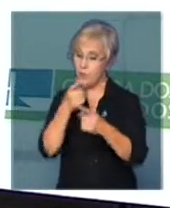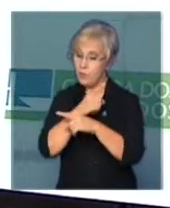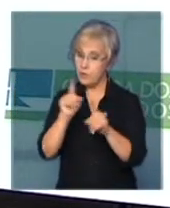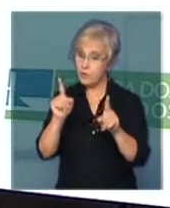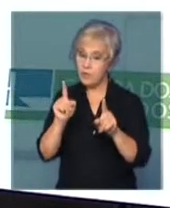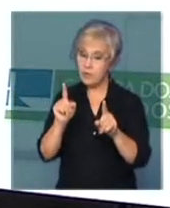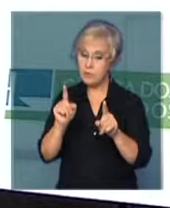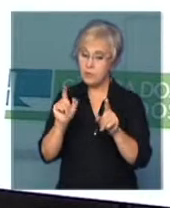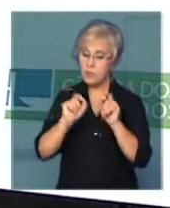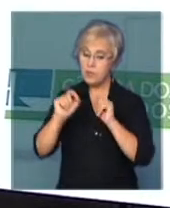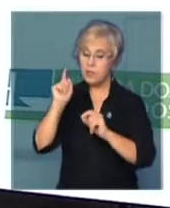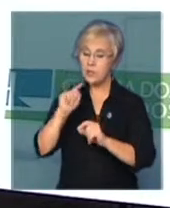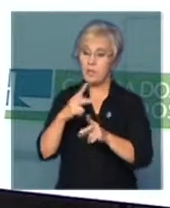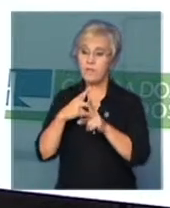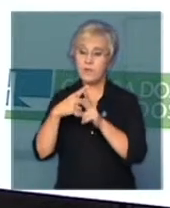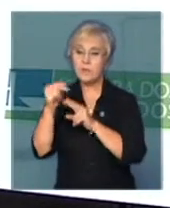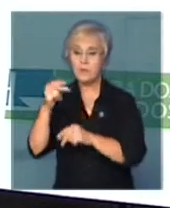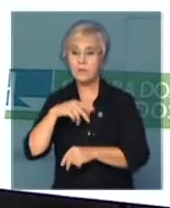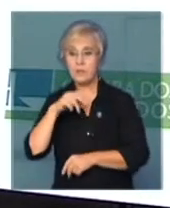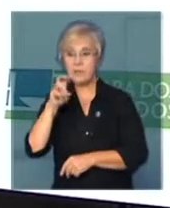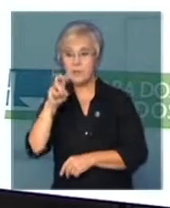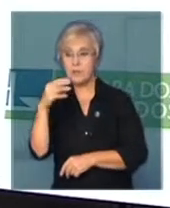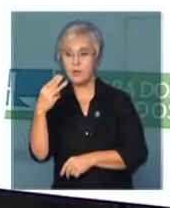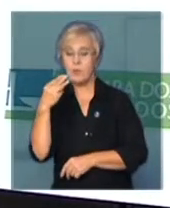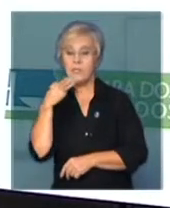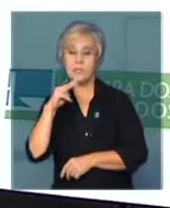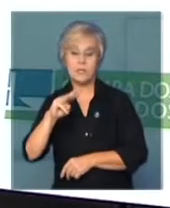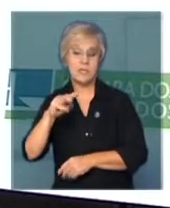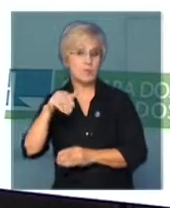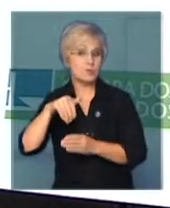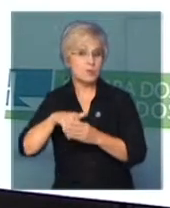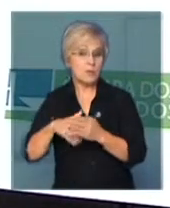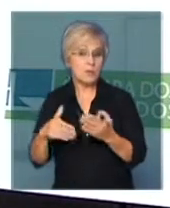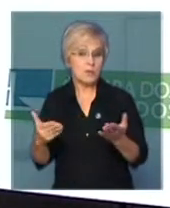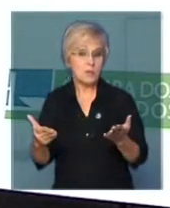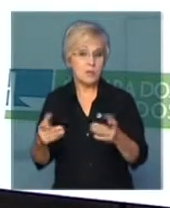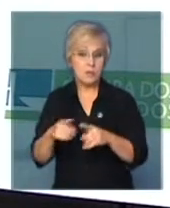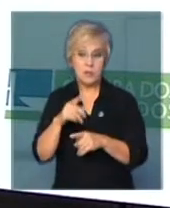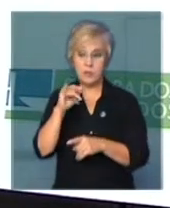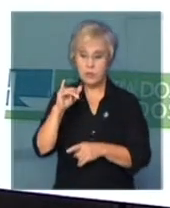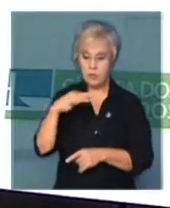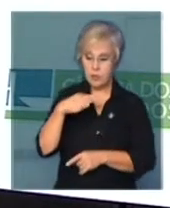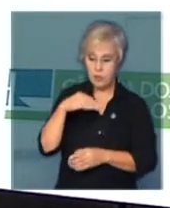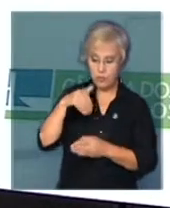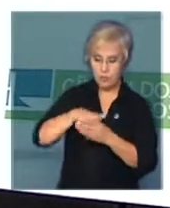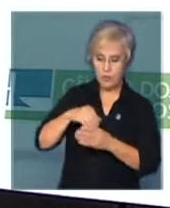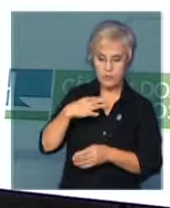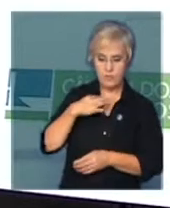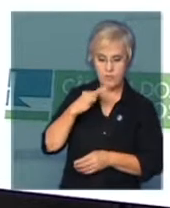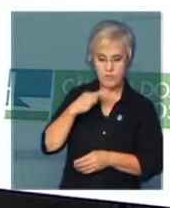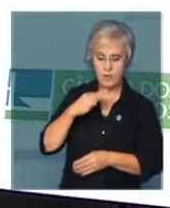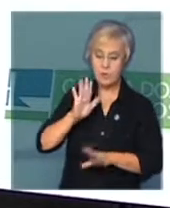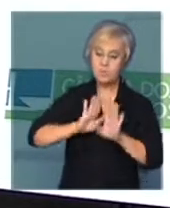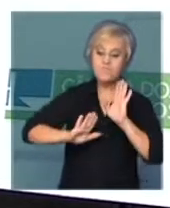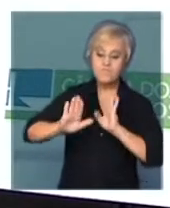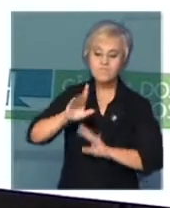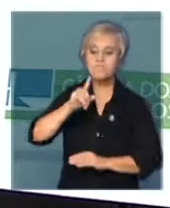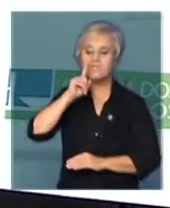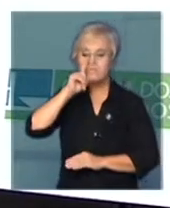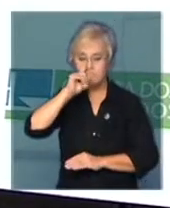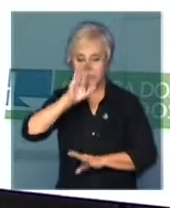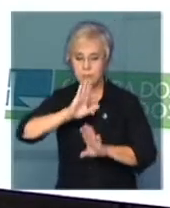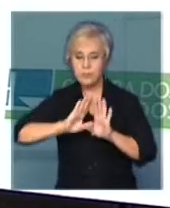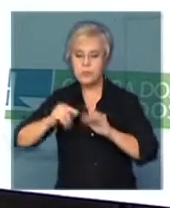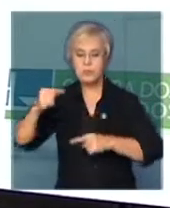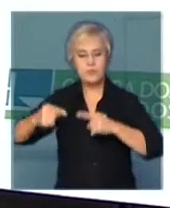teve 53 milhões de votos. Então, ainda não passou o número. Mas, se o voto for facultativo, o risco é muito grande. Então, tem que se ter cuidado, o